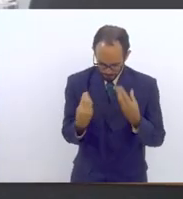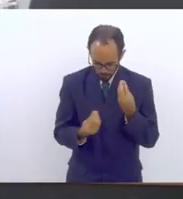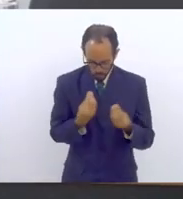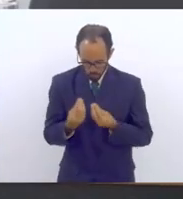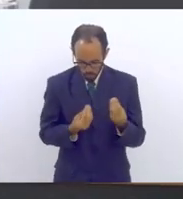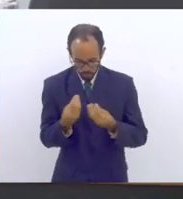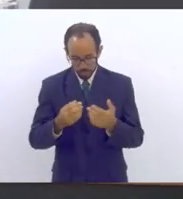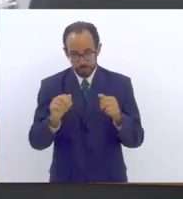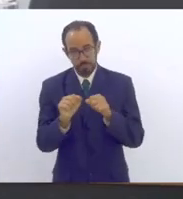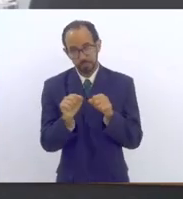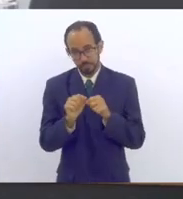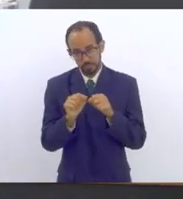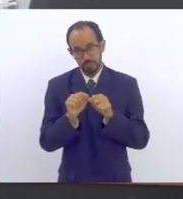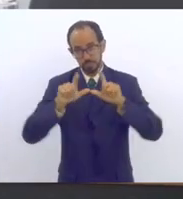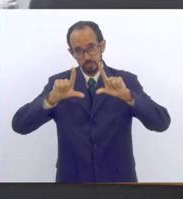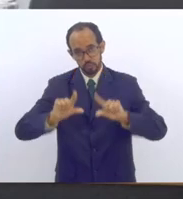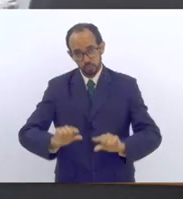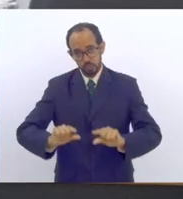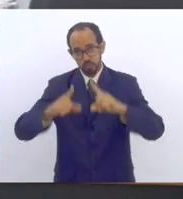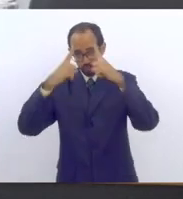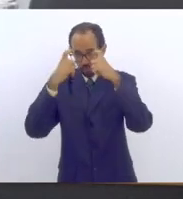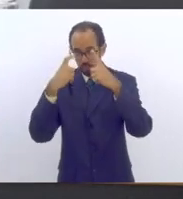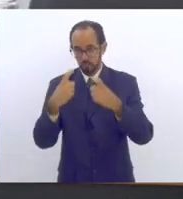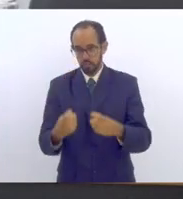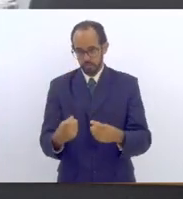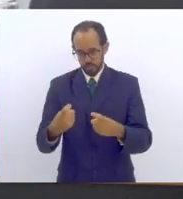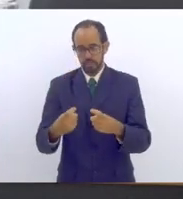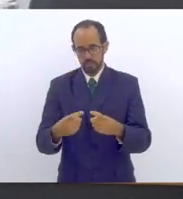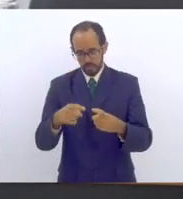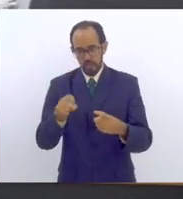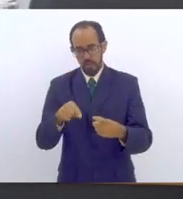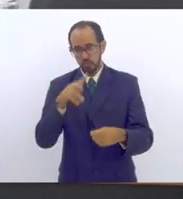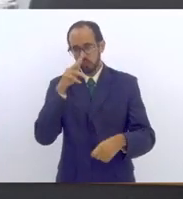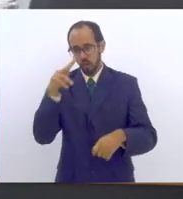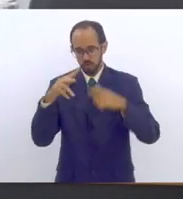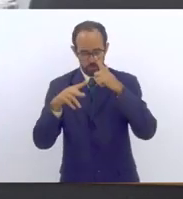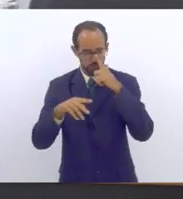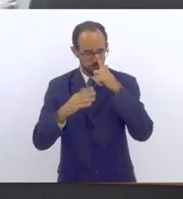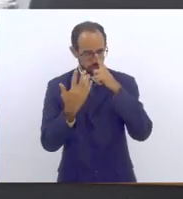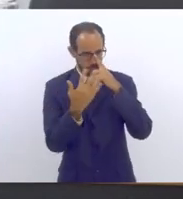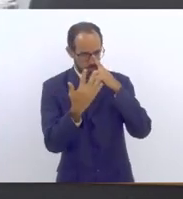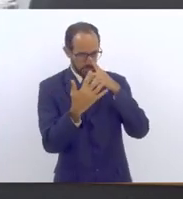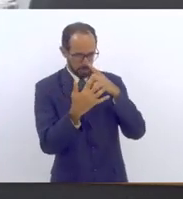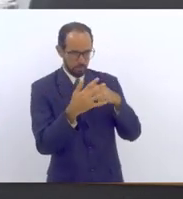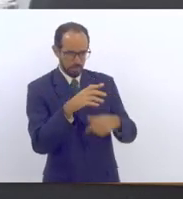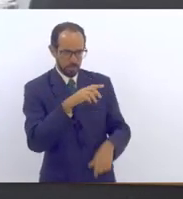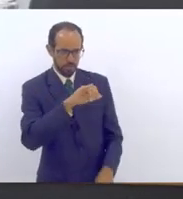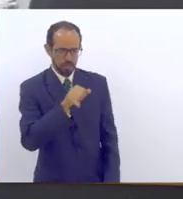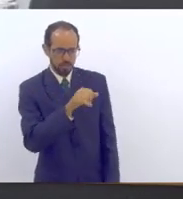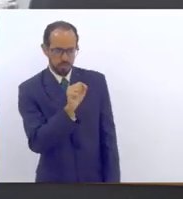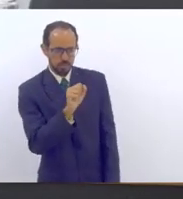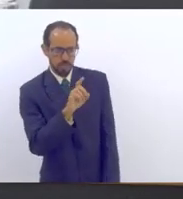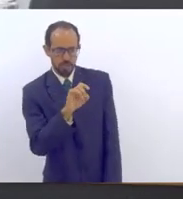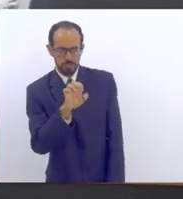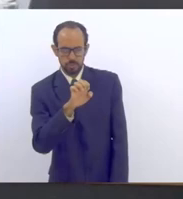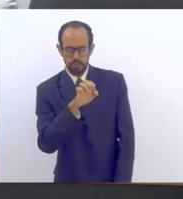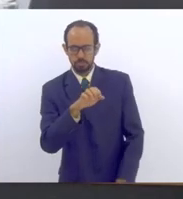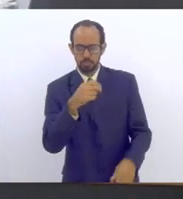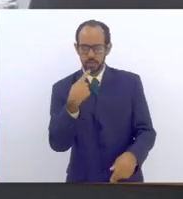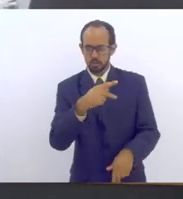a diminuição da criminalidade ela é muito acentuada Então parabéns o Jade pelo a toda a